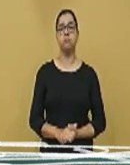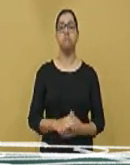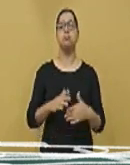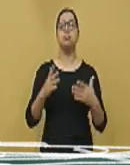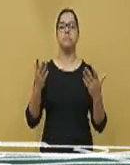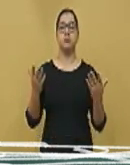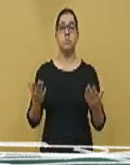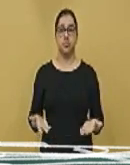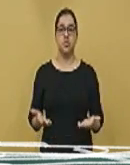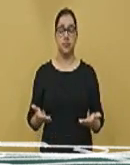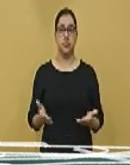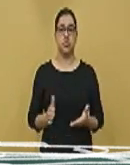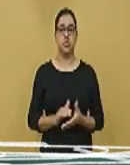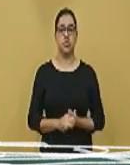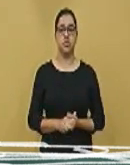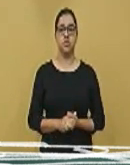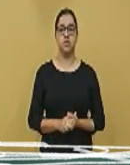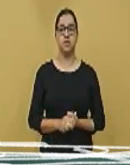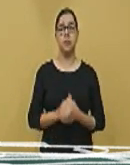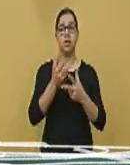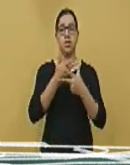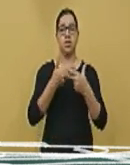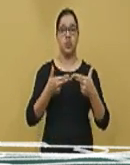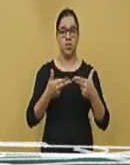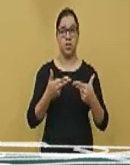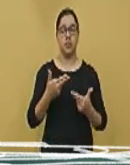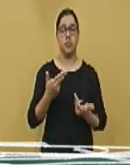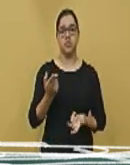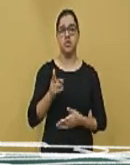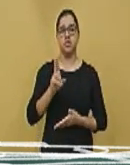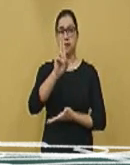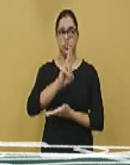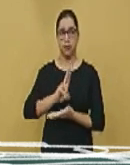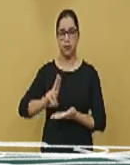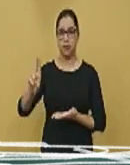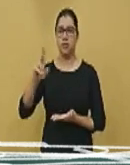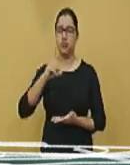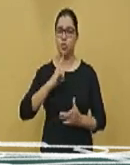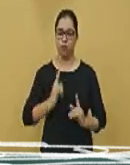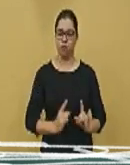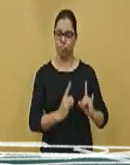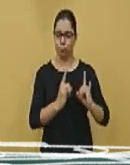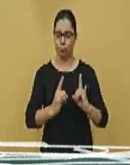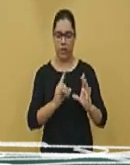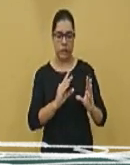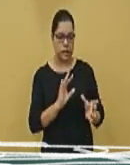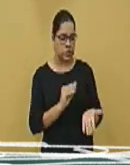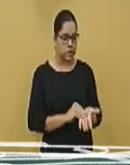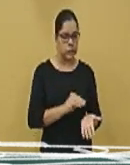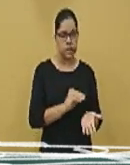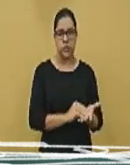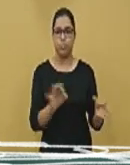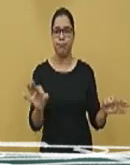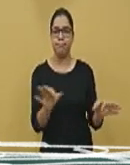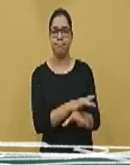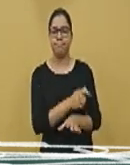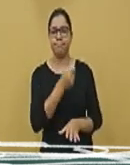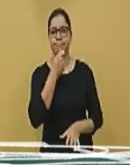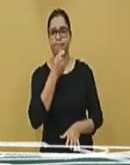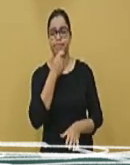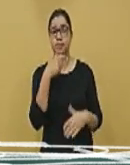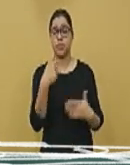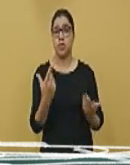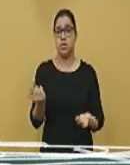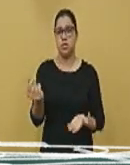Quando nós assumimos a universidade, nós tínhamos várias obras inacabadas, inclusive com o financiamento da FINEP. Né?